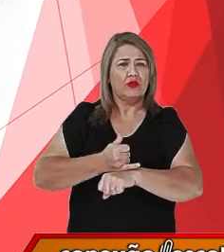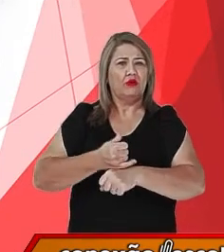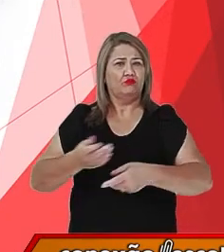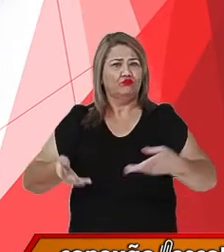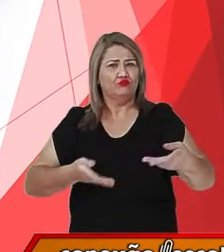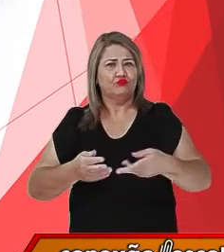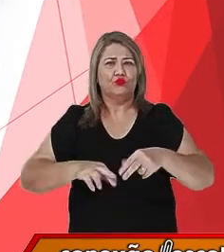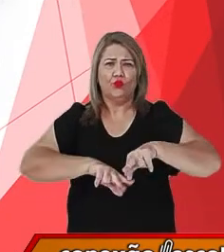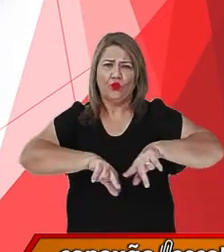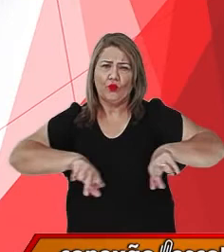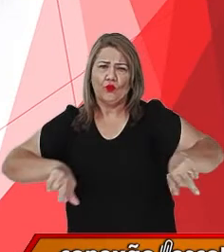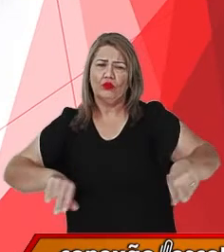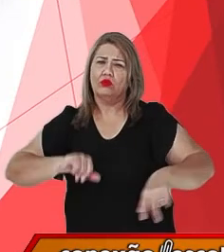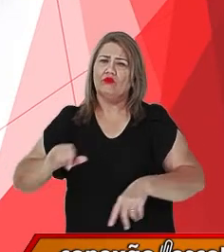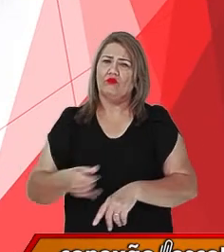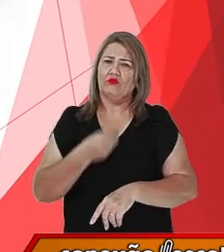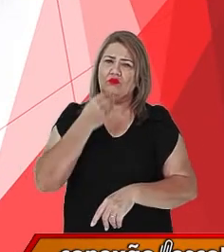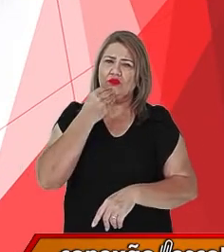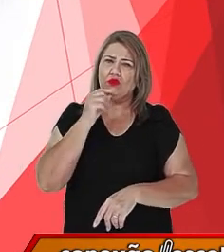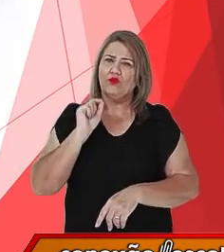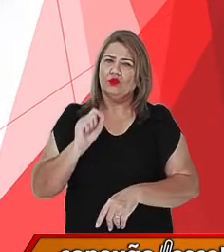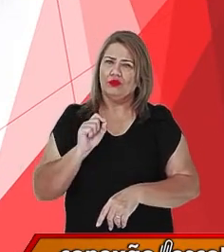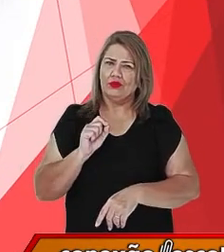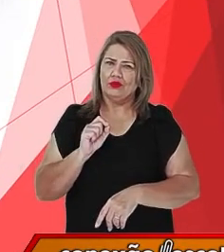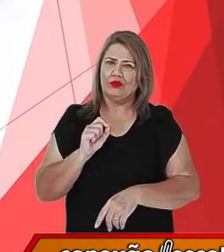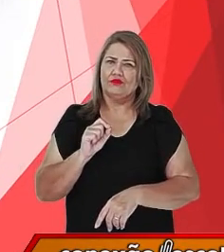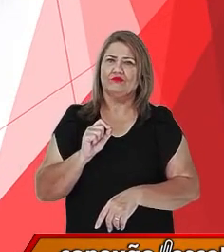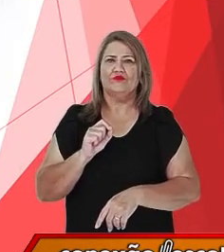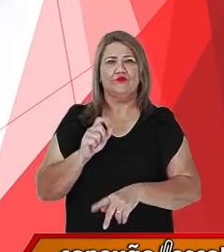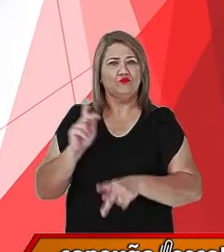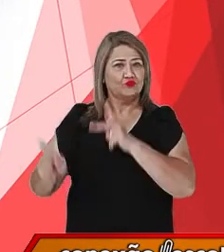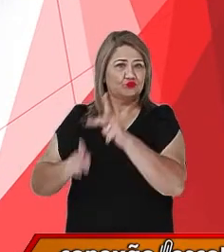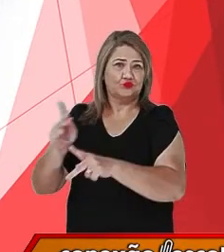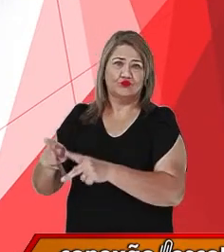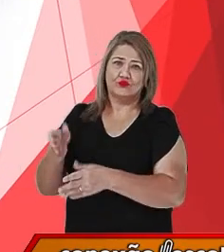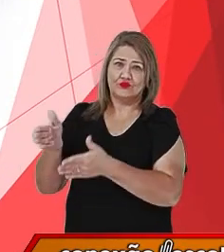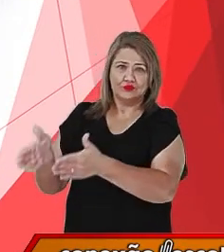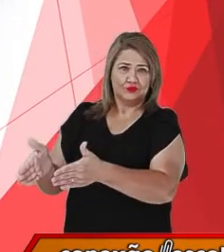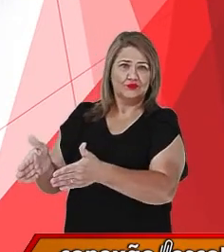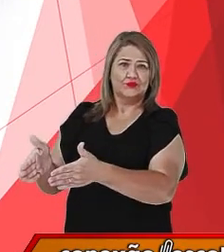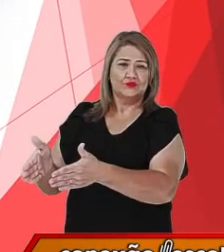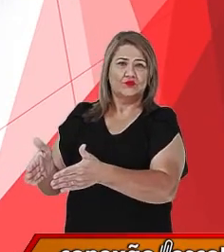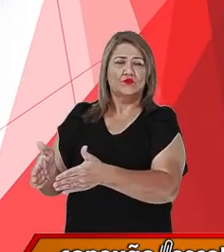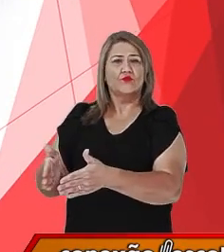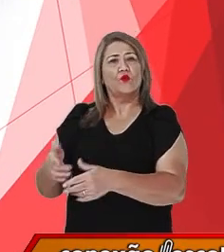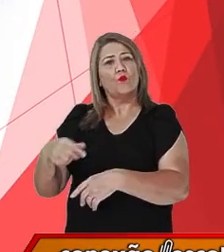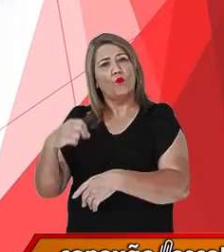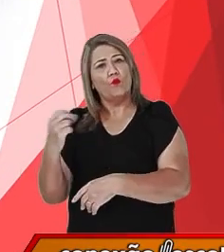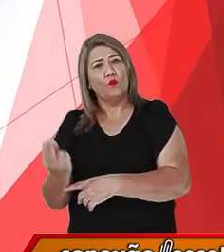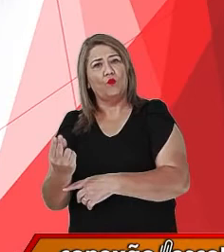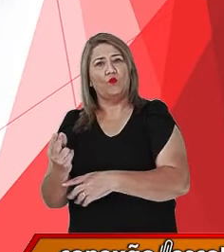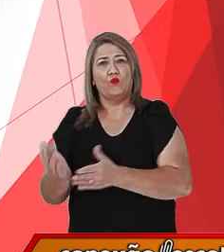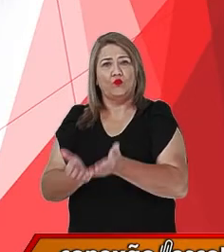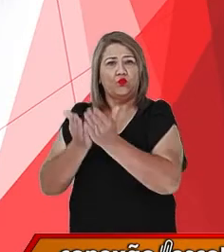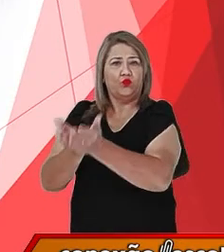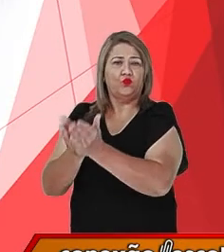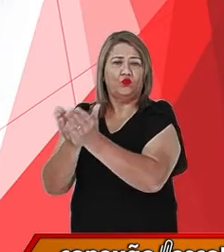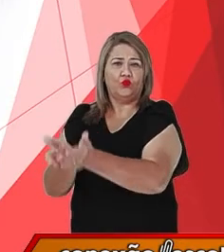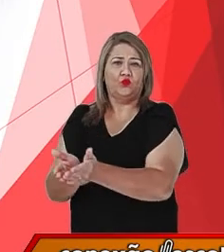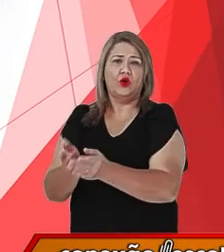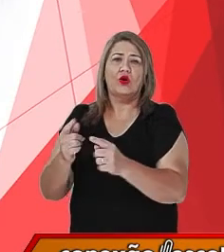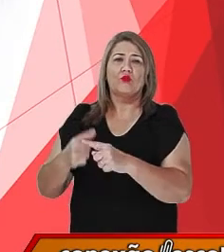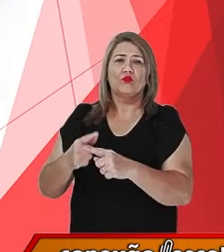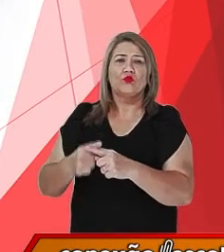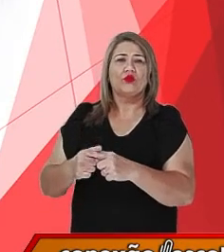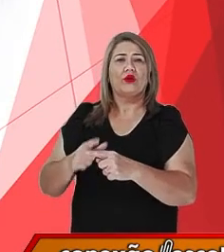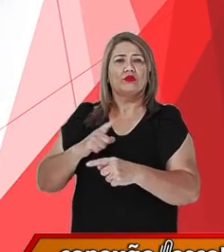mais vantajoso ser transportada em ferrovias ou em hidrovias devido à capacidade de